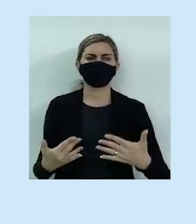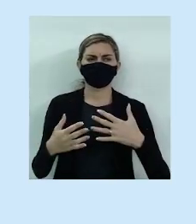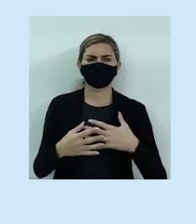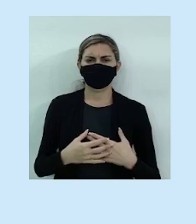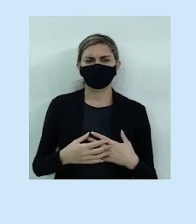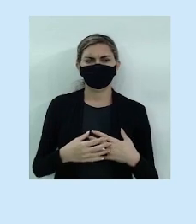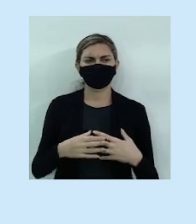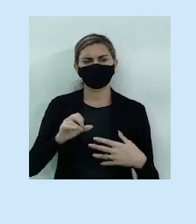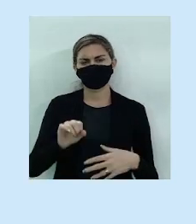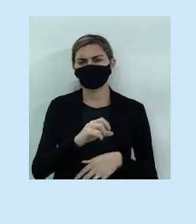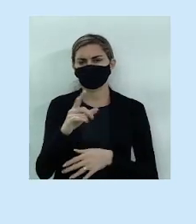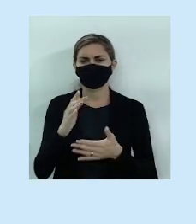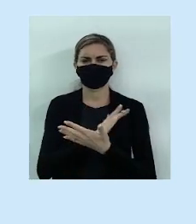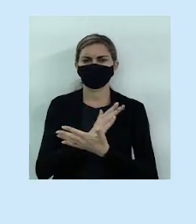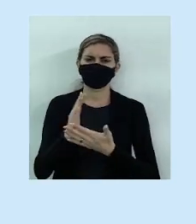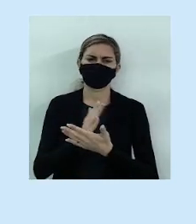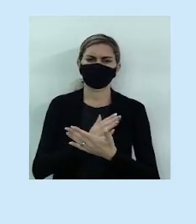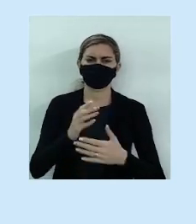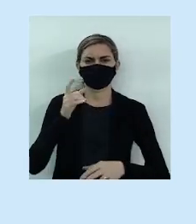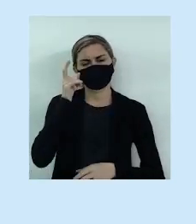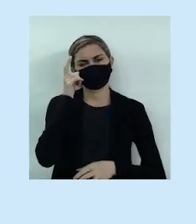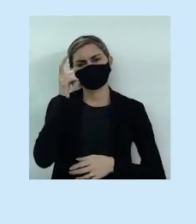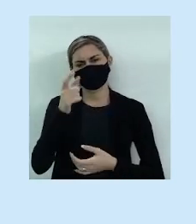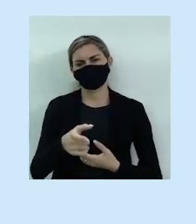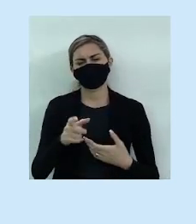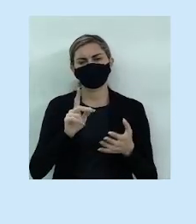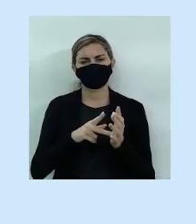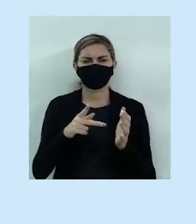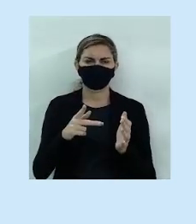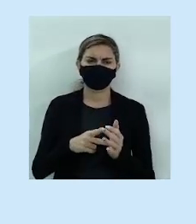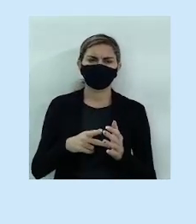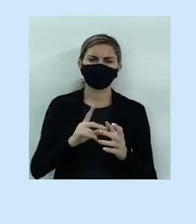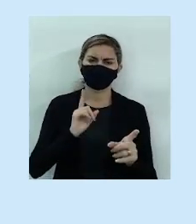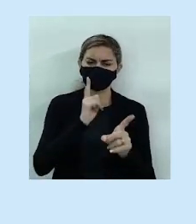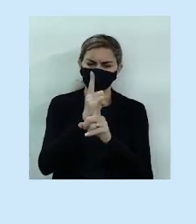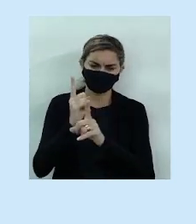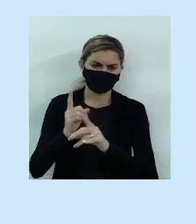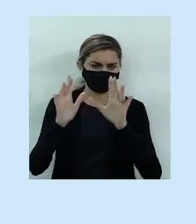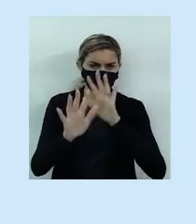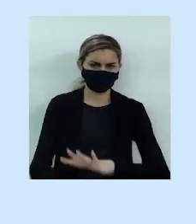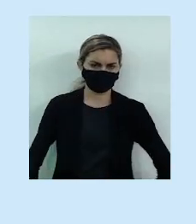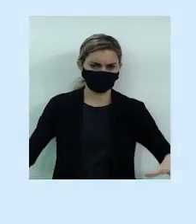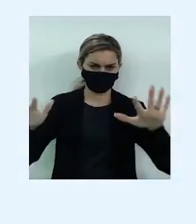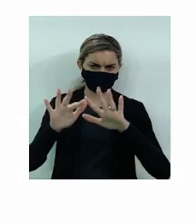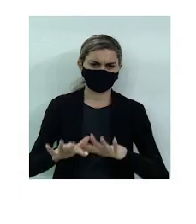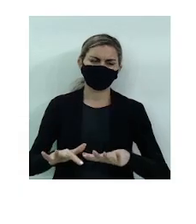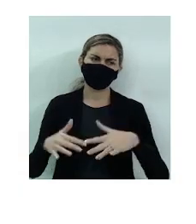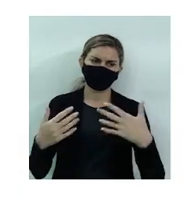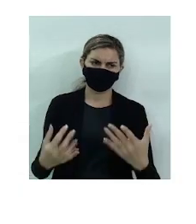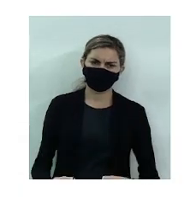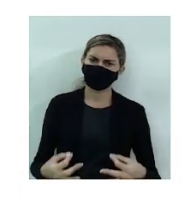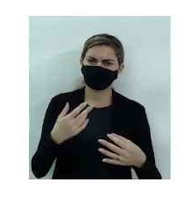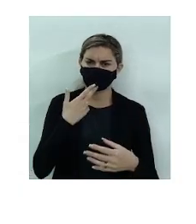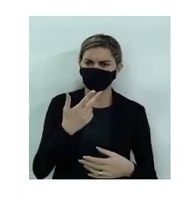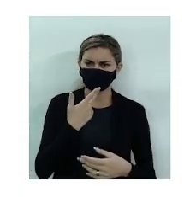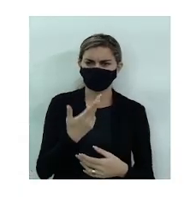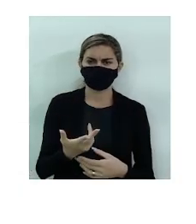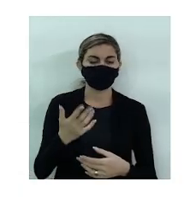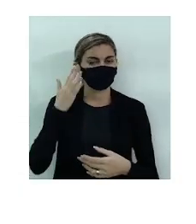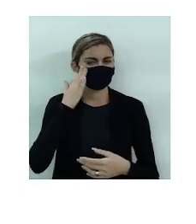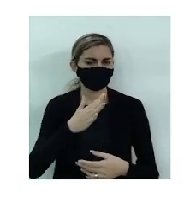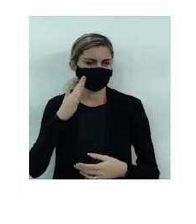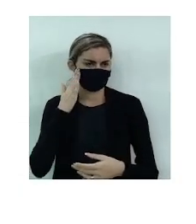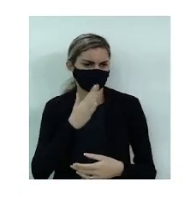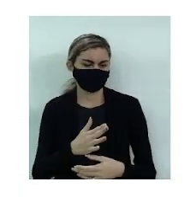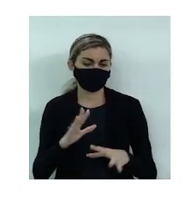passos? São alguns passos bem interessantes. Na verdade, seria o diagnóstico geral do acervo, foi justamente isso que eu falei, a gente vai